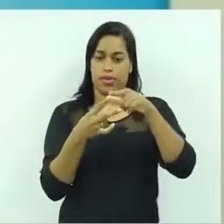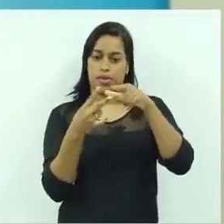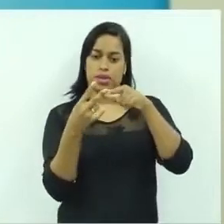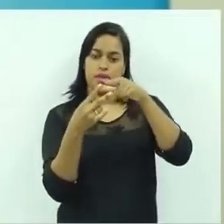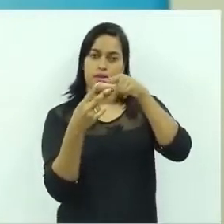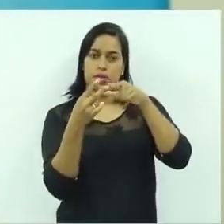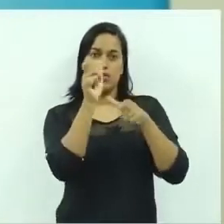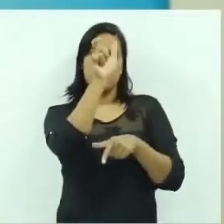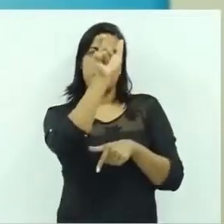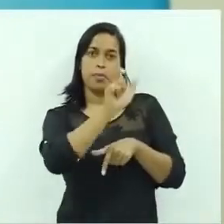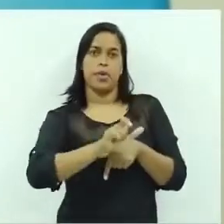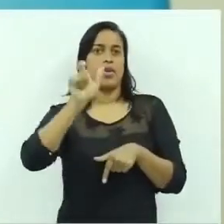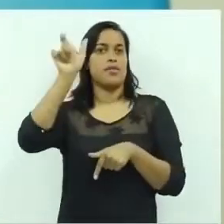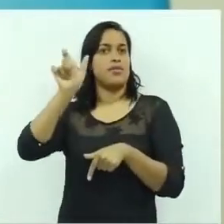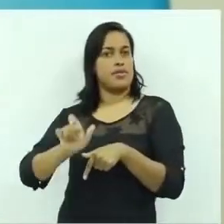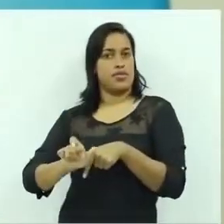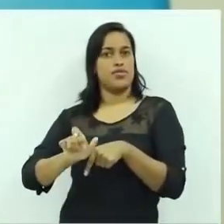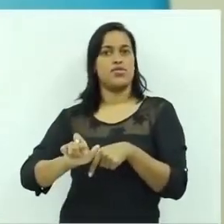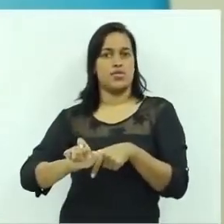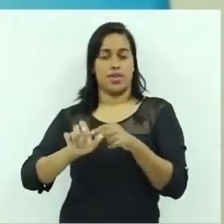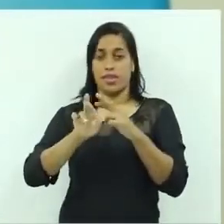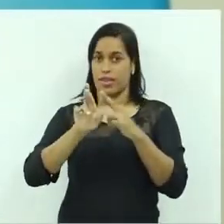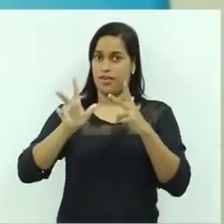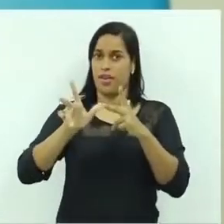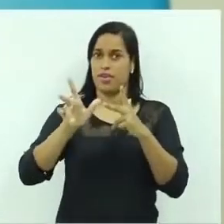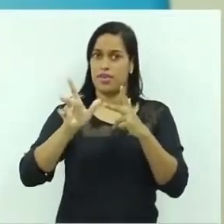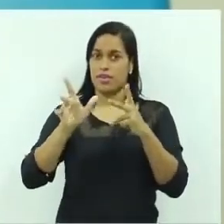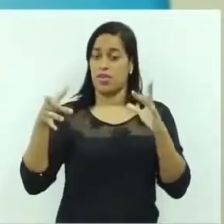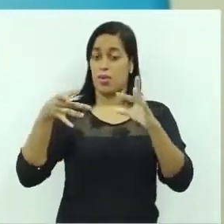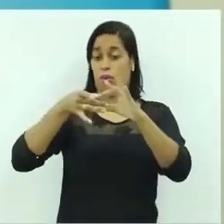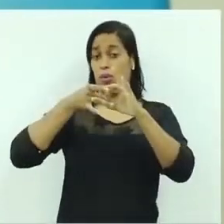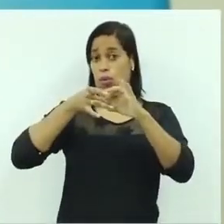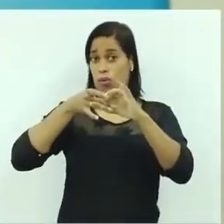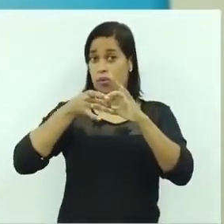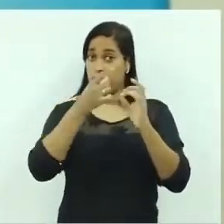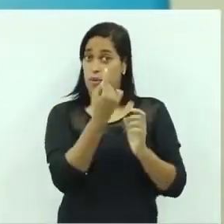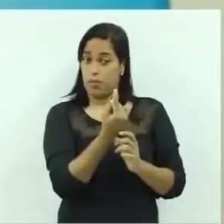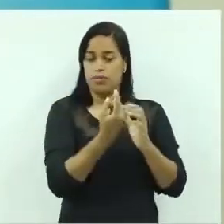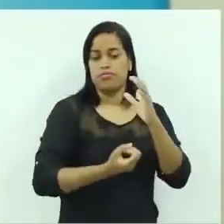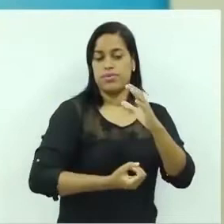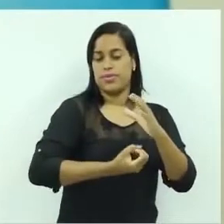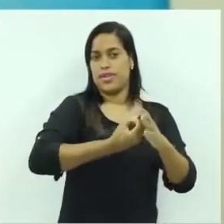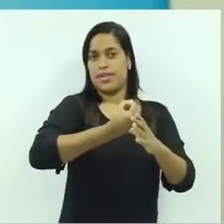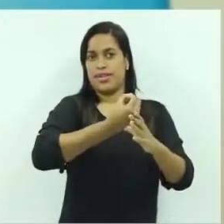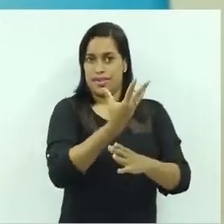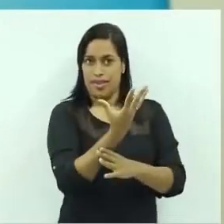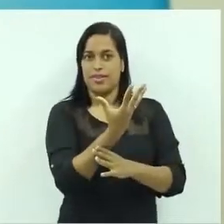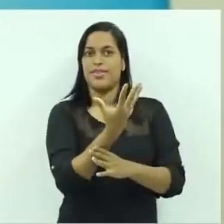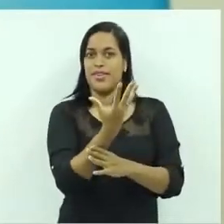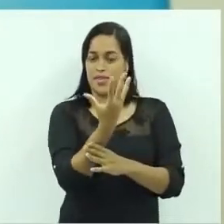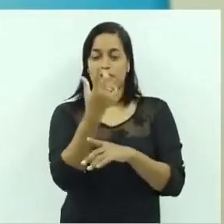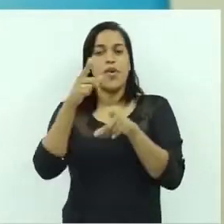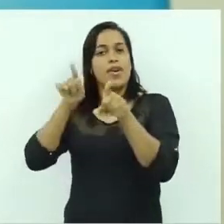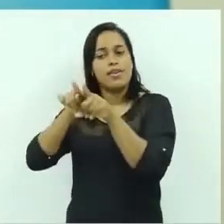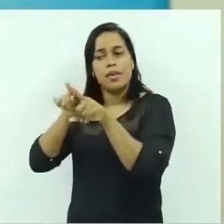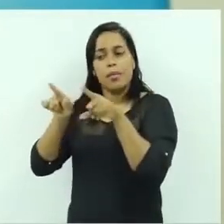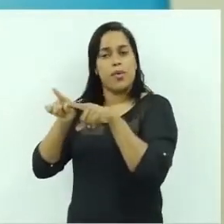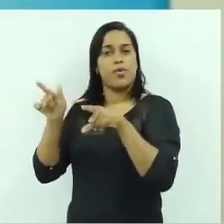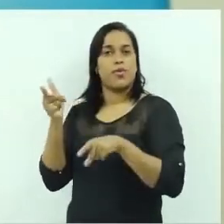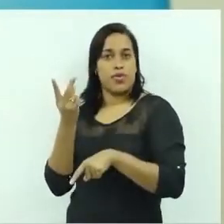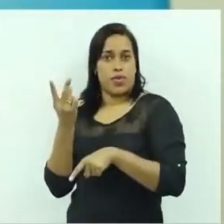dois perfis de comportamento: o de ser criativo com o de